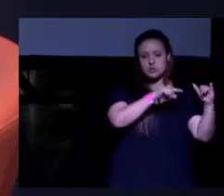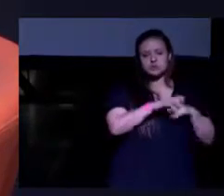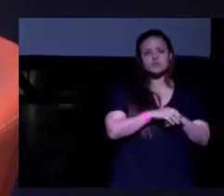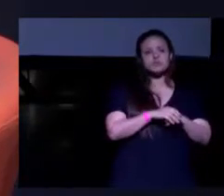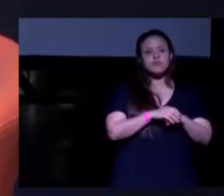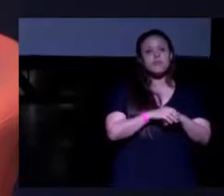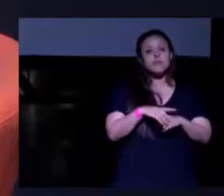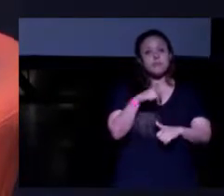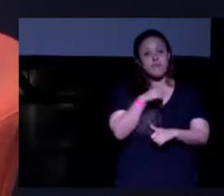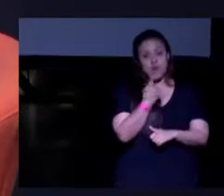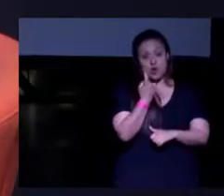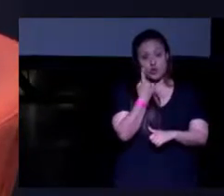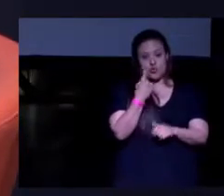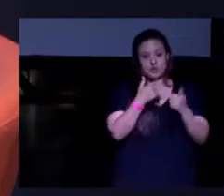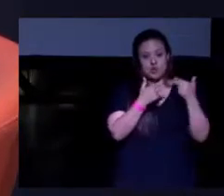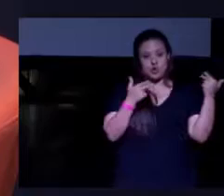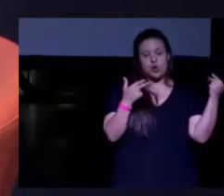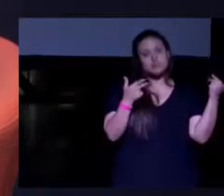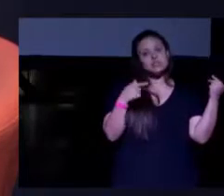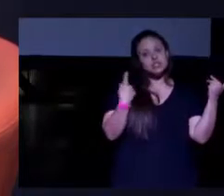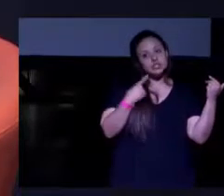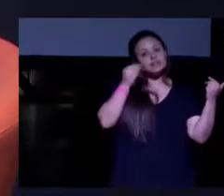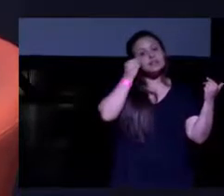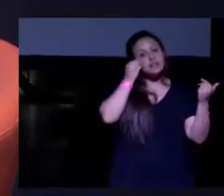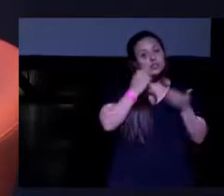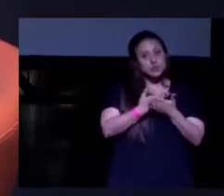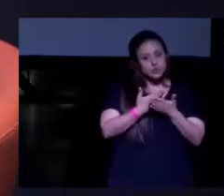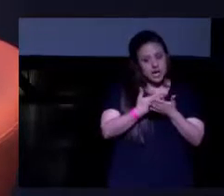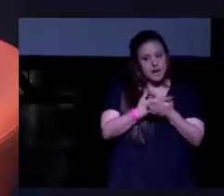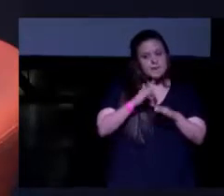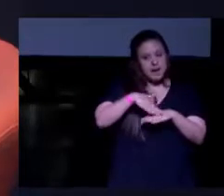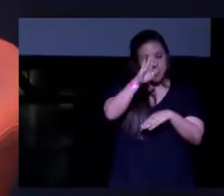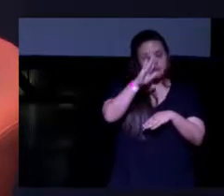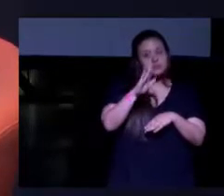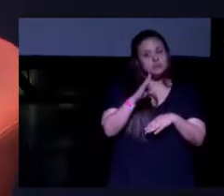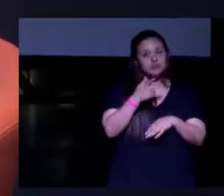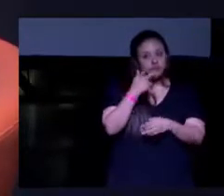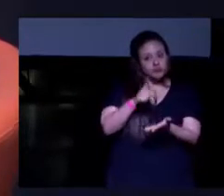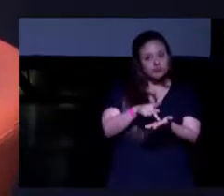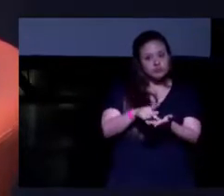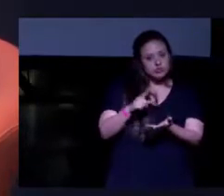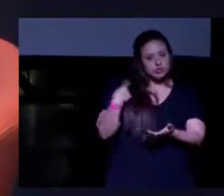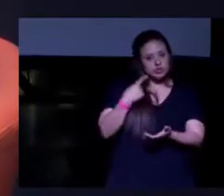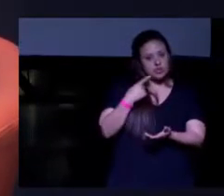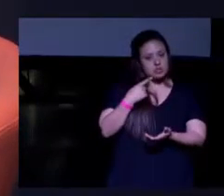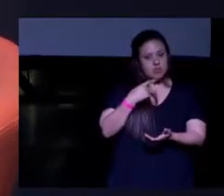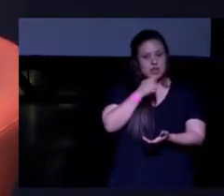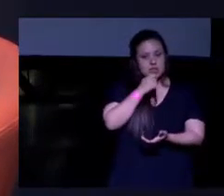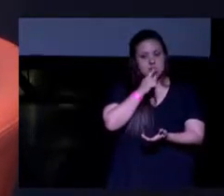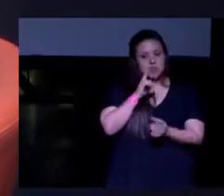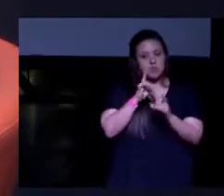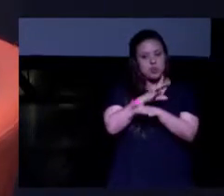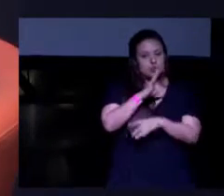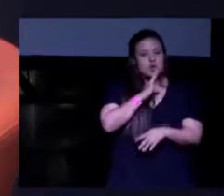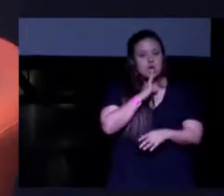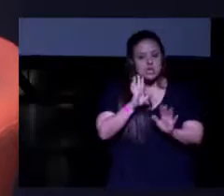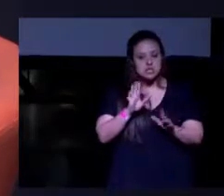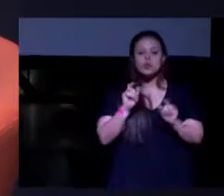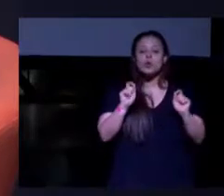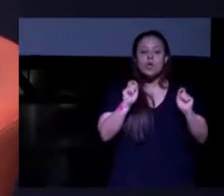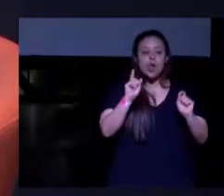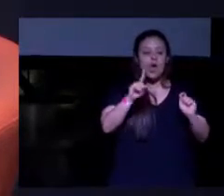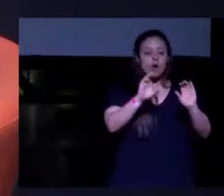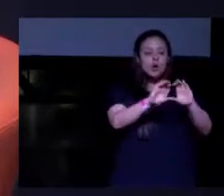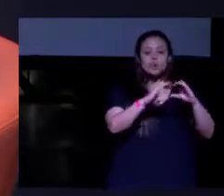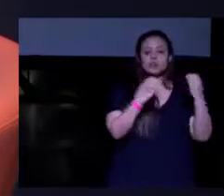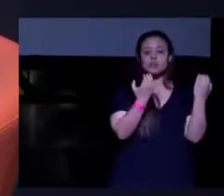gente tem tentado estudar mais, eu confesso que a gente ainda não é nem um pouco expert nisso, mas a gente tem tentado estudar, que é senso de comunidade. O